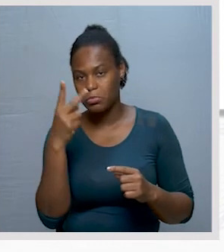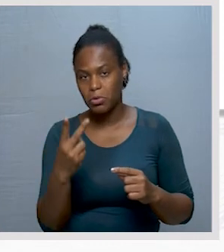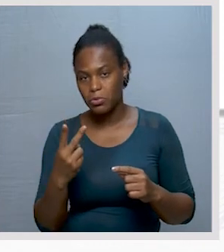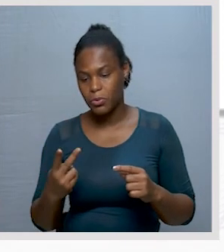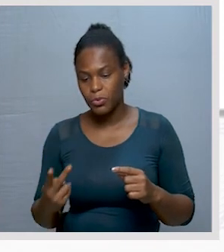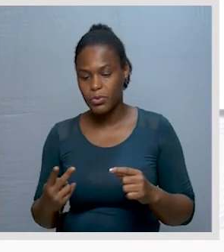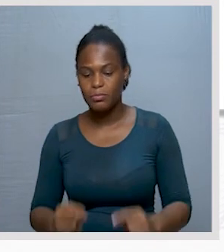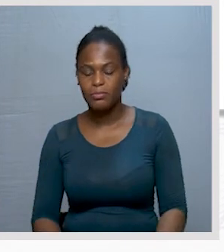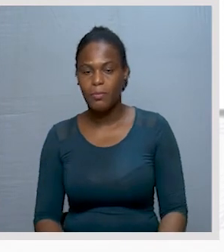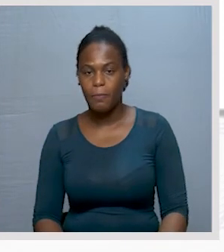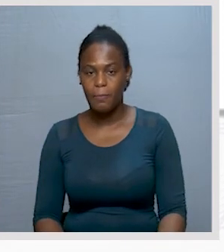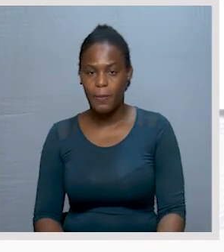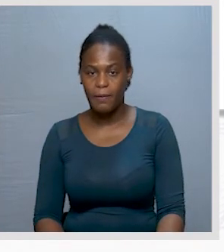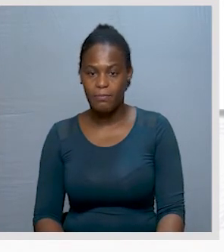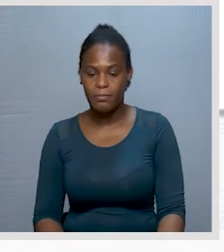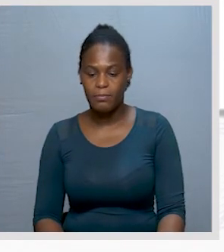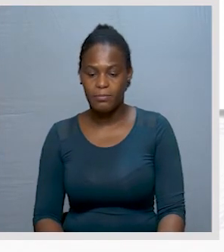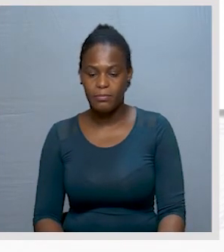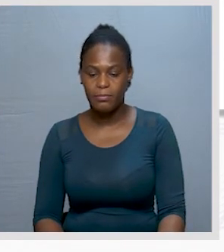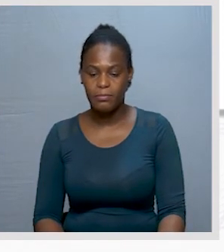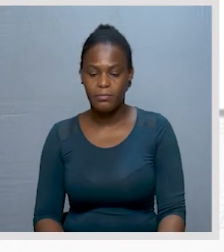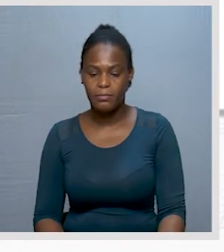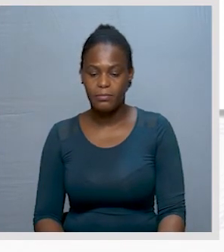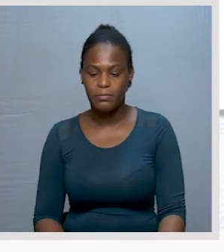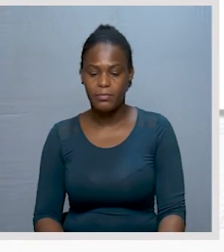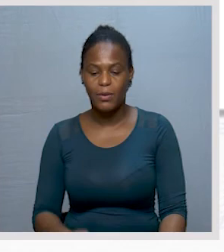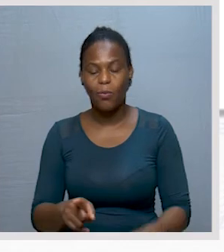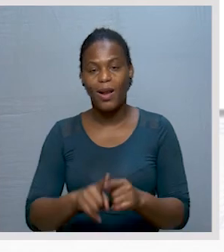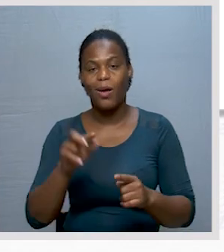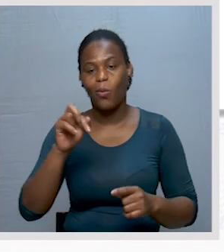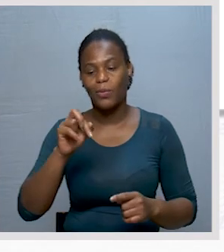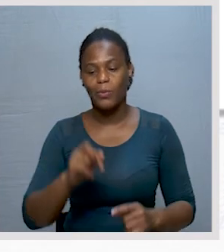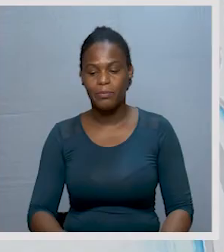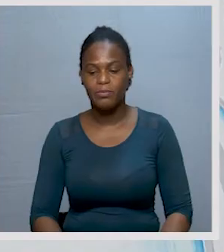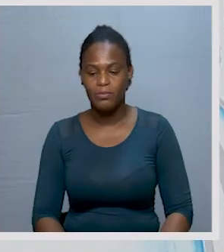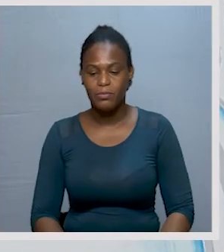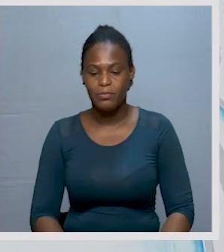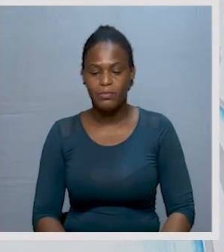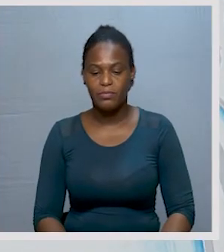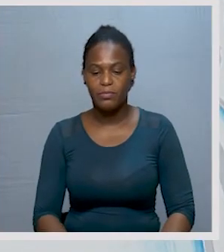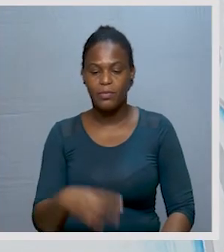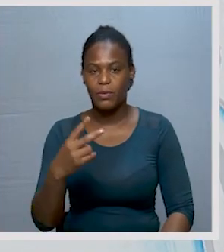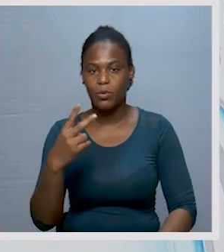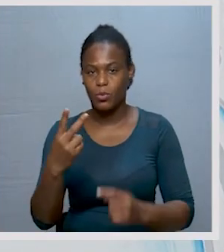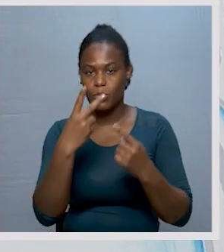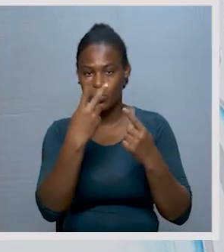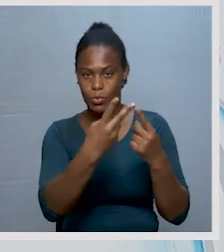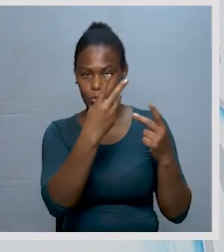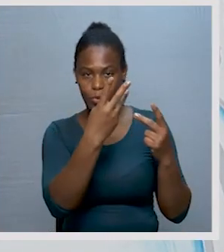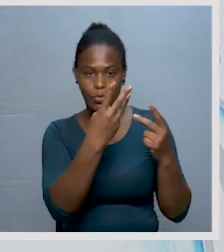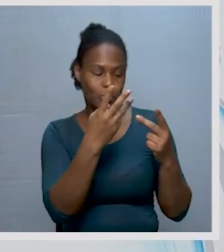dessas janelas, ou sexto, que dá 8. 2, 4, 6,